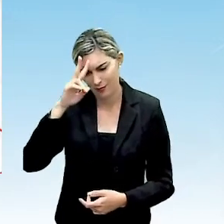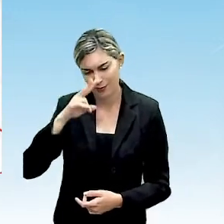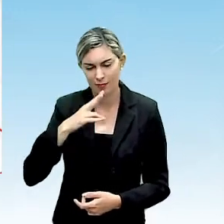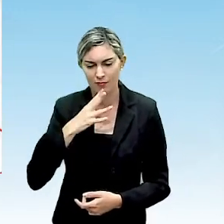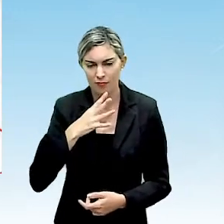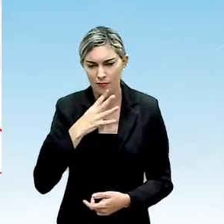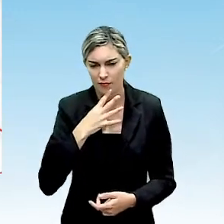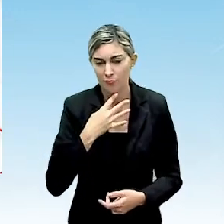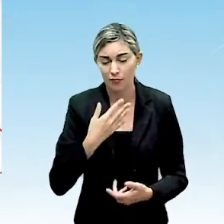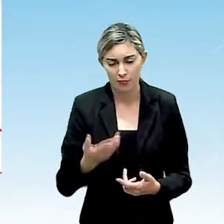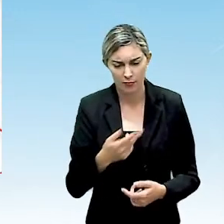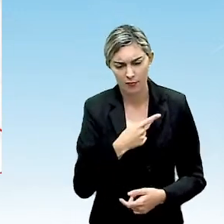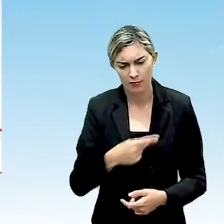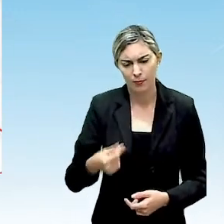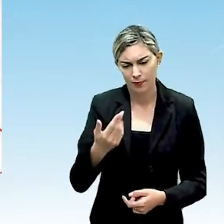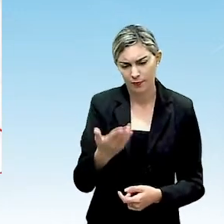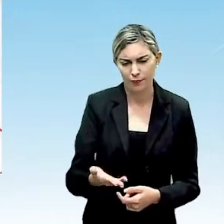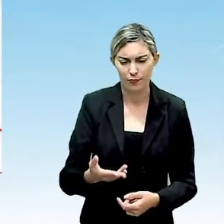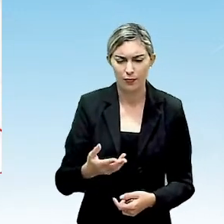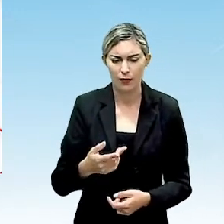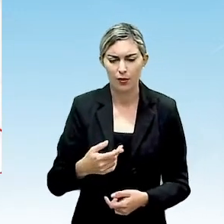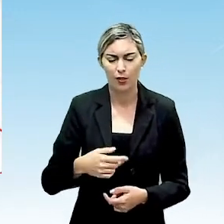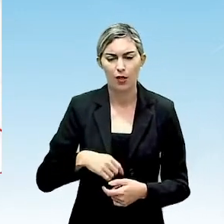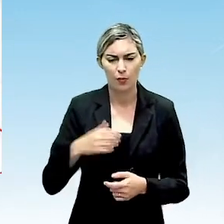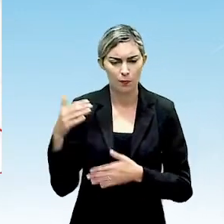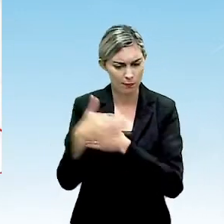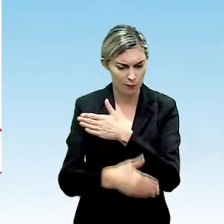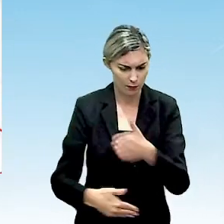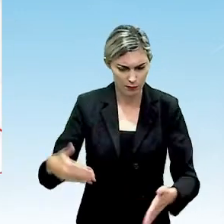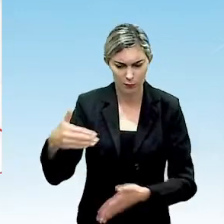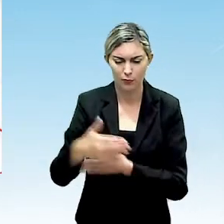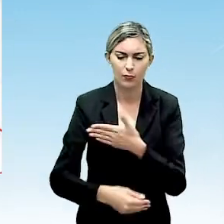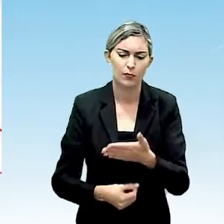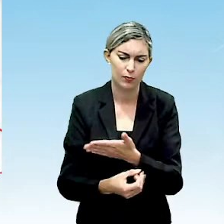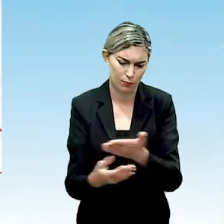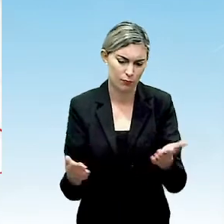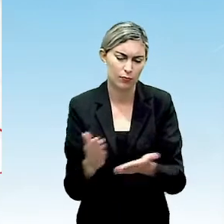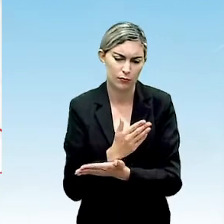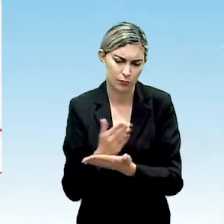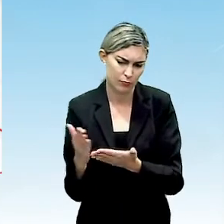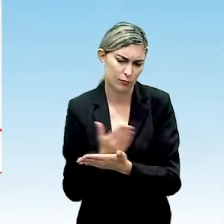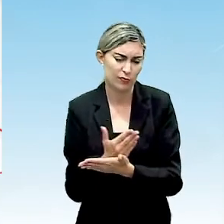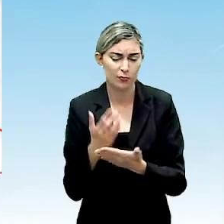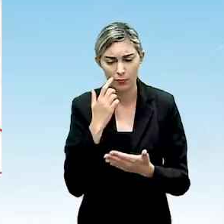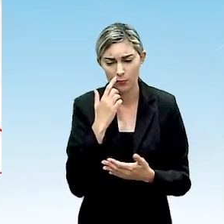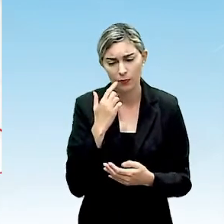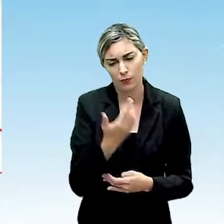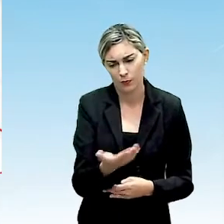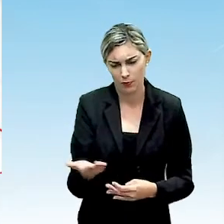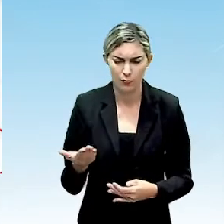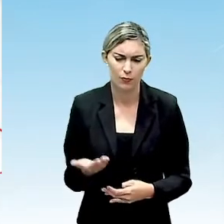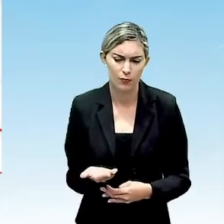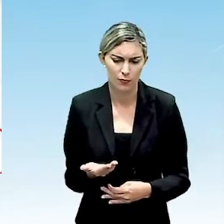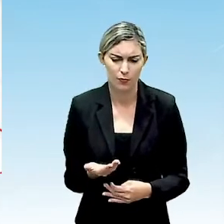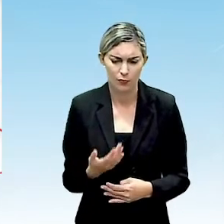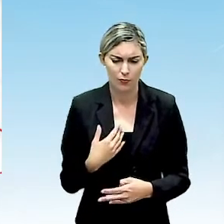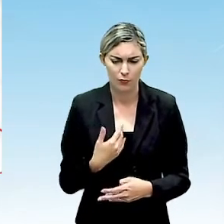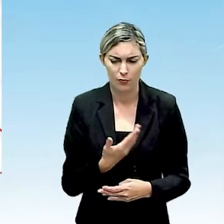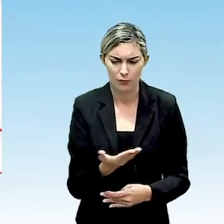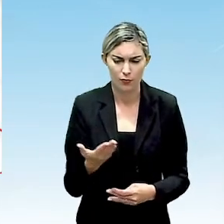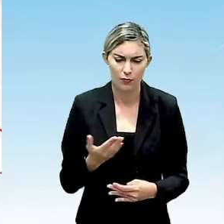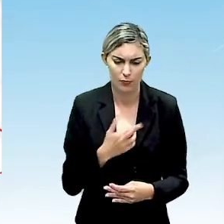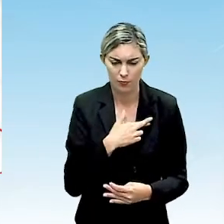Então, o Prudente de Moraes será mais ou menos a sua grande participação, talvez, né, como posso dizer assim, consolidar